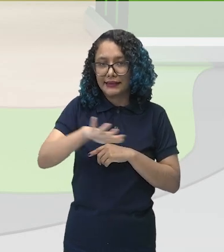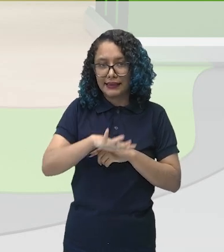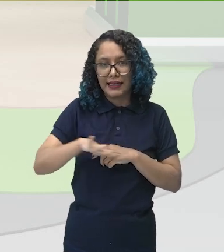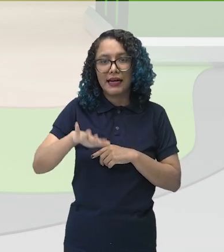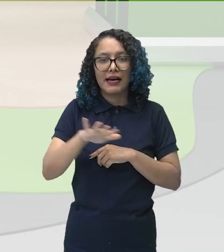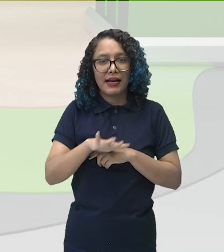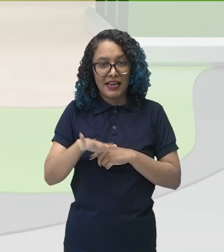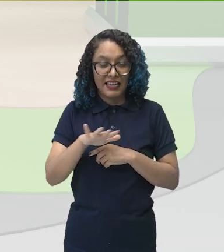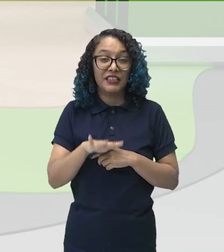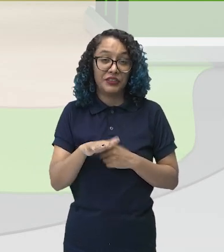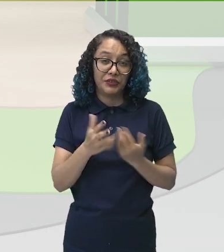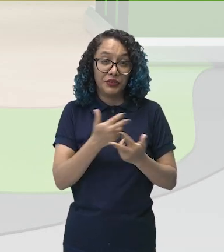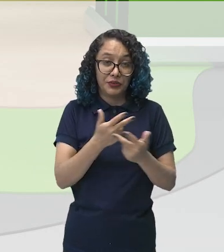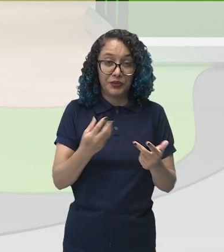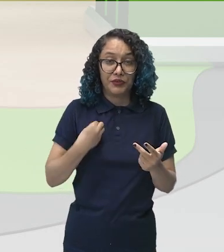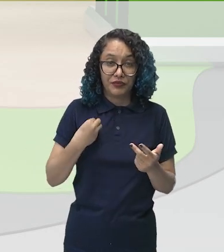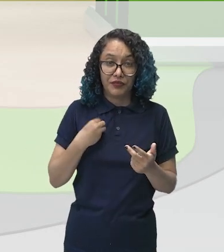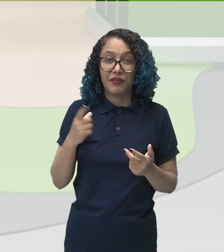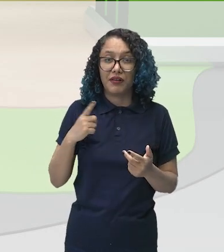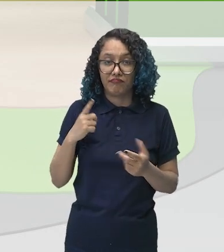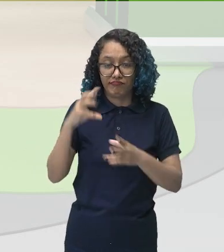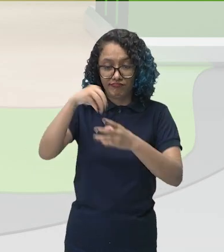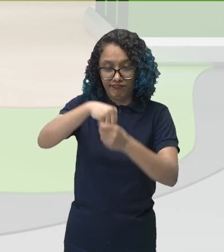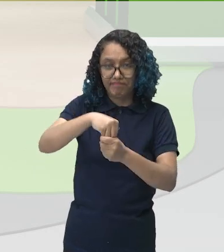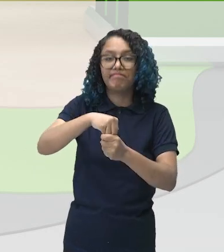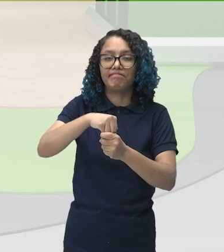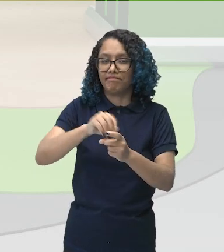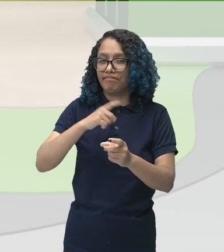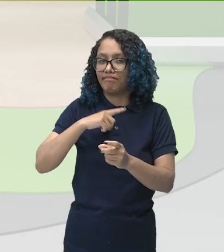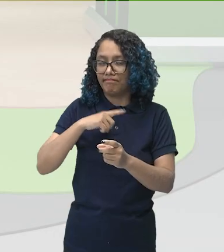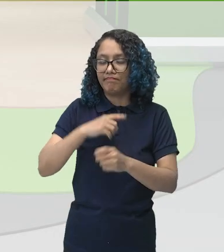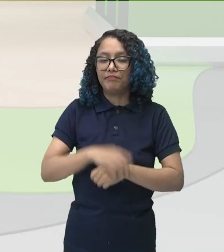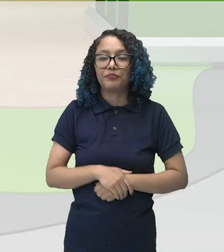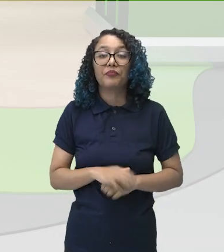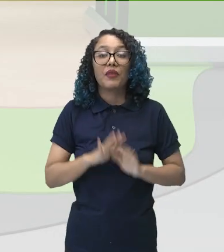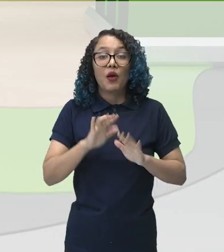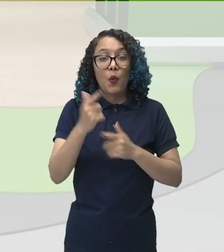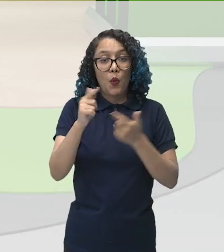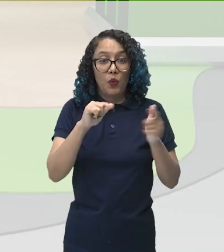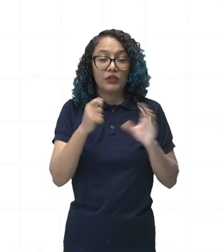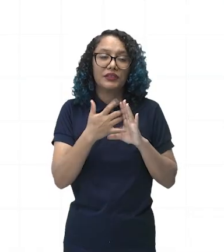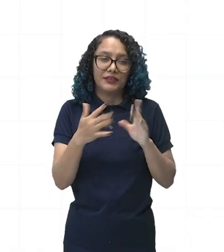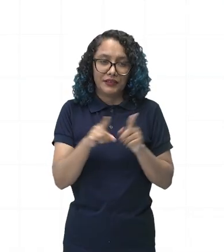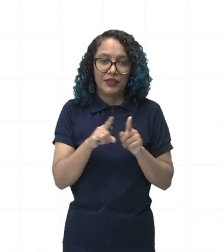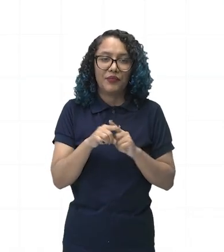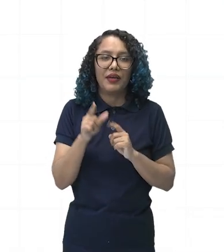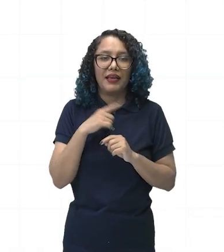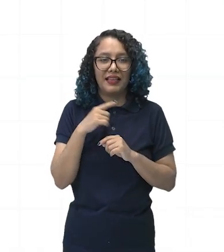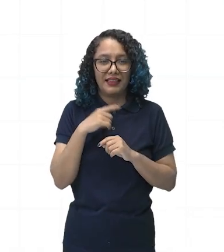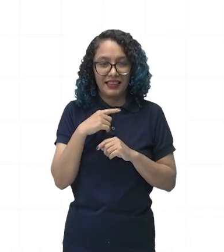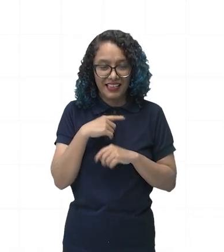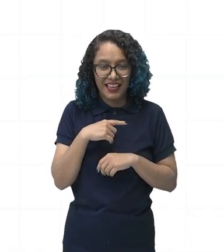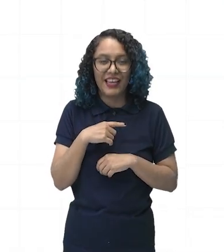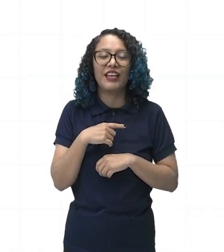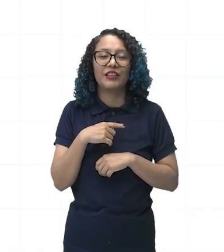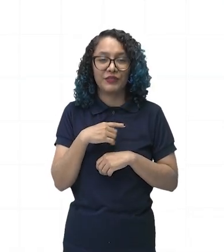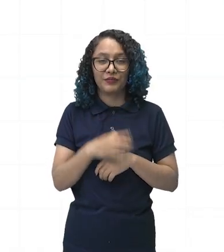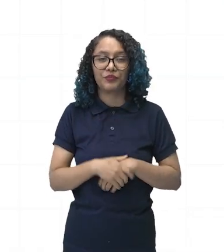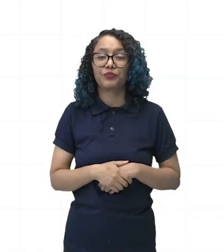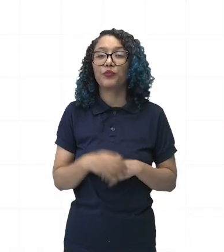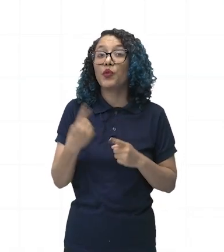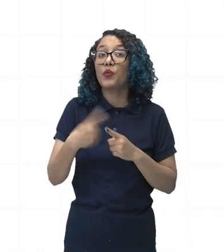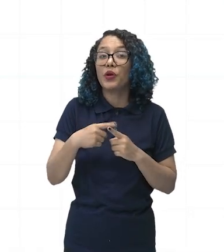esses seres vivos estão inseridos. Mas tem mais coisa aí, pois o nosso planeta, ele